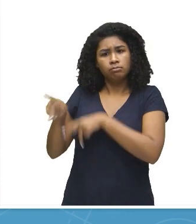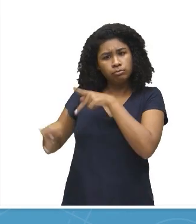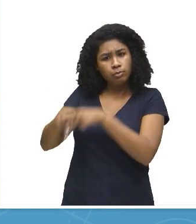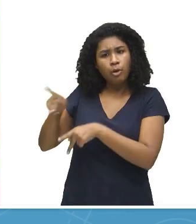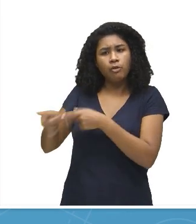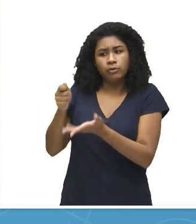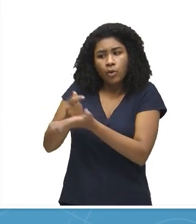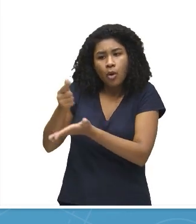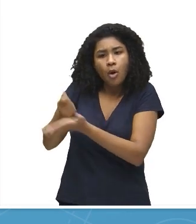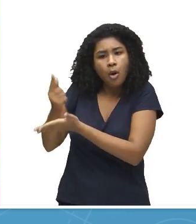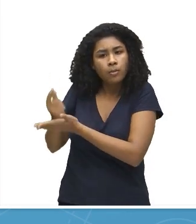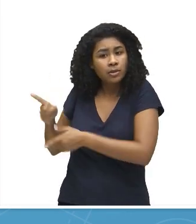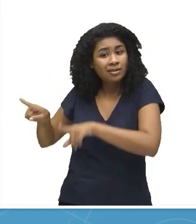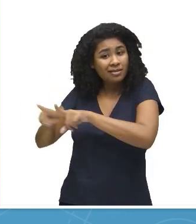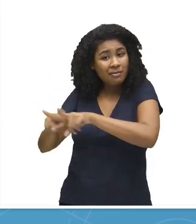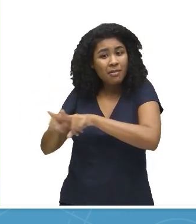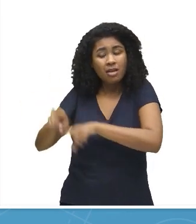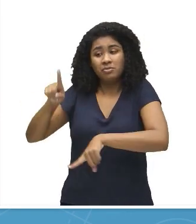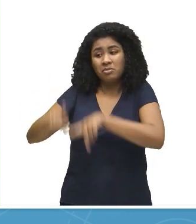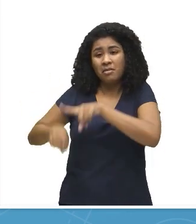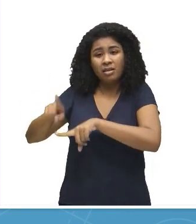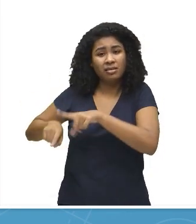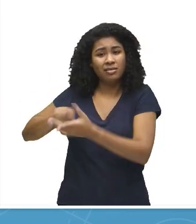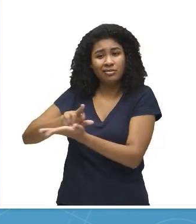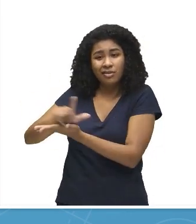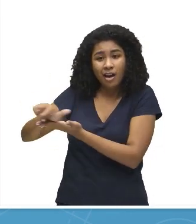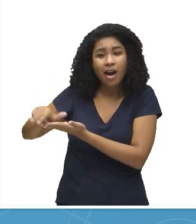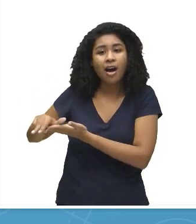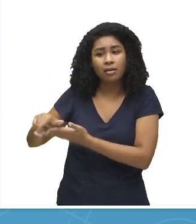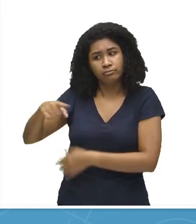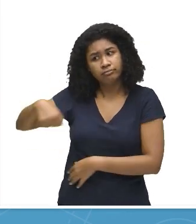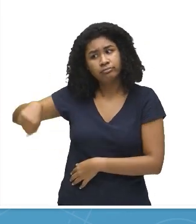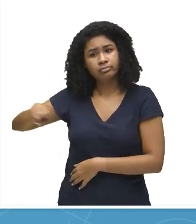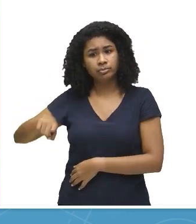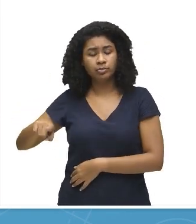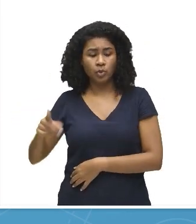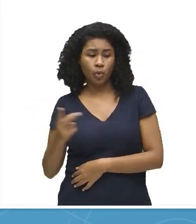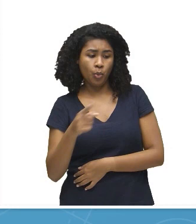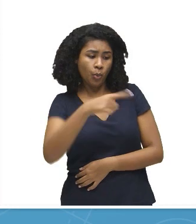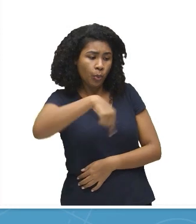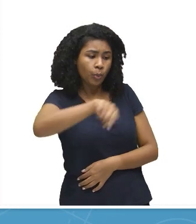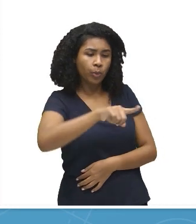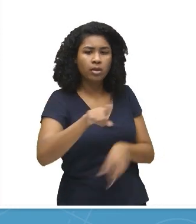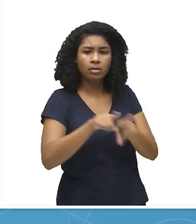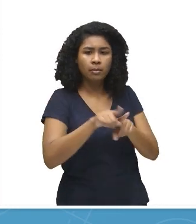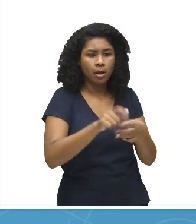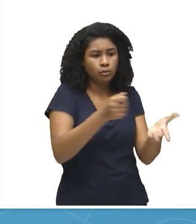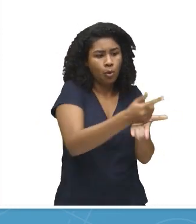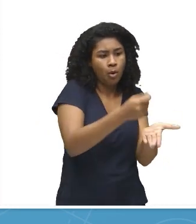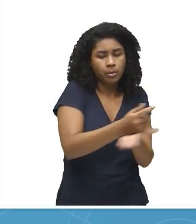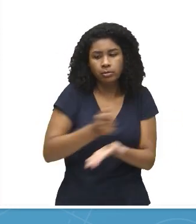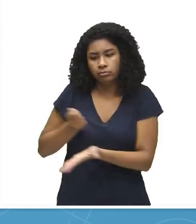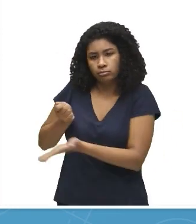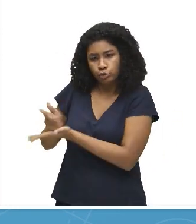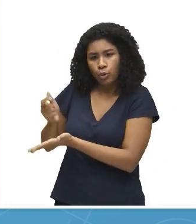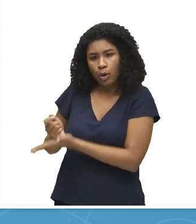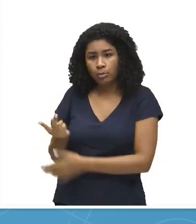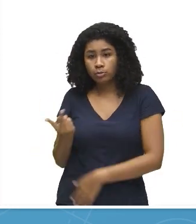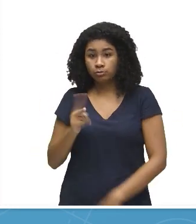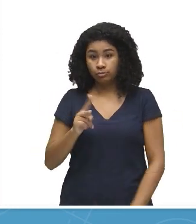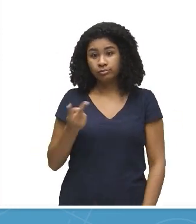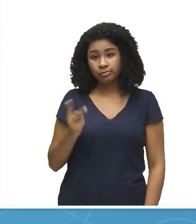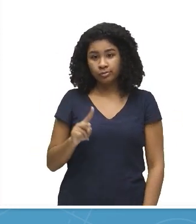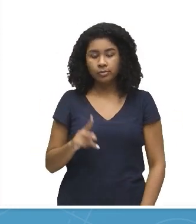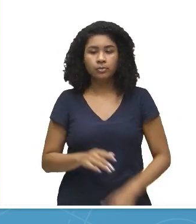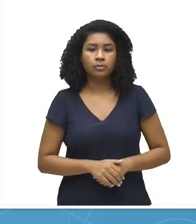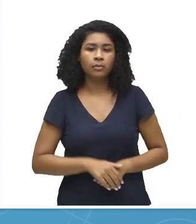de bens de consumo duráveis e não duráveis, eles também fazem parte desses consumidores. Aí a experiência do conhecimento dos migrantes,